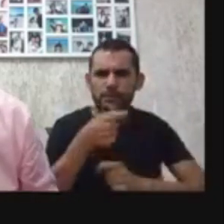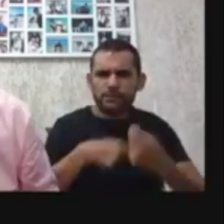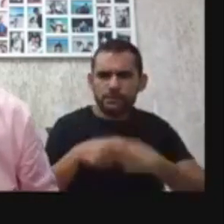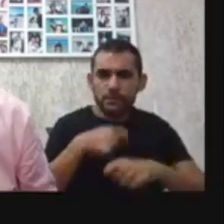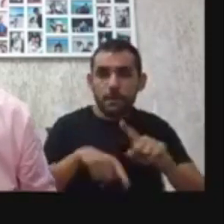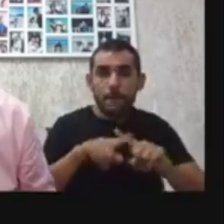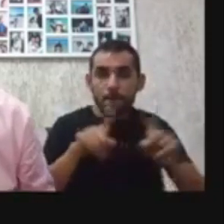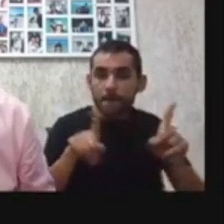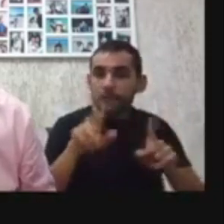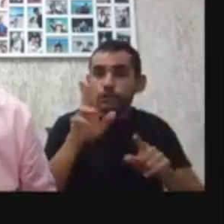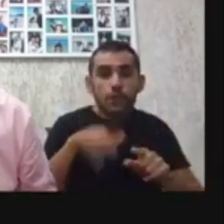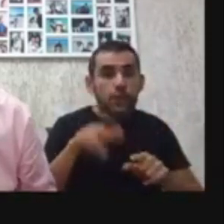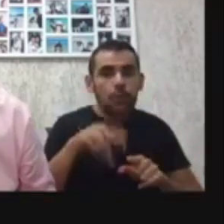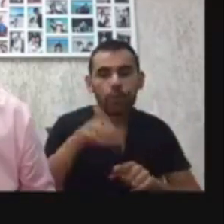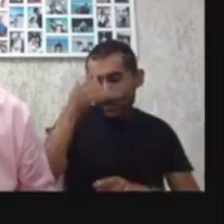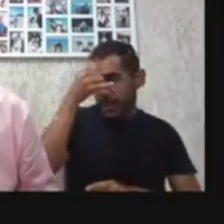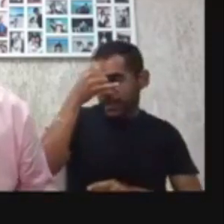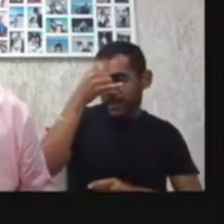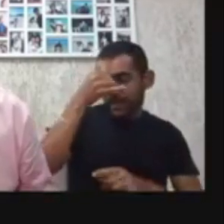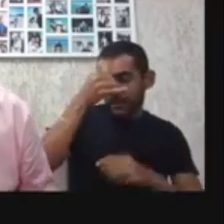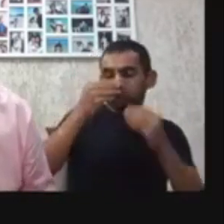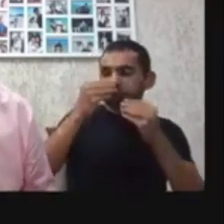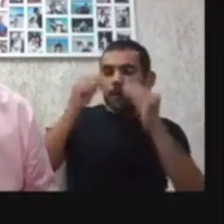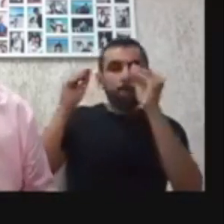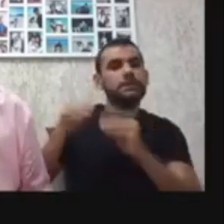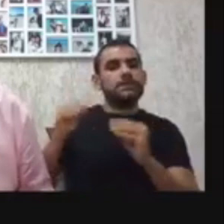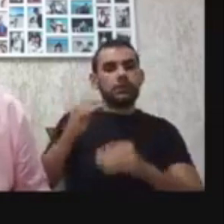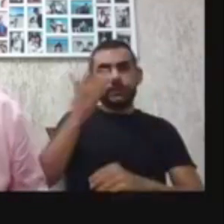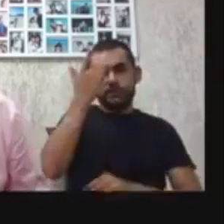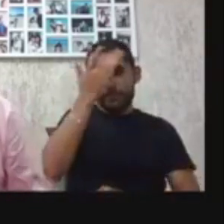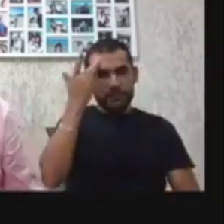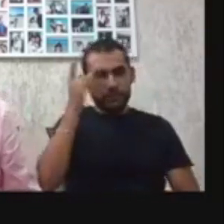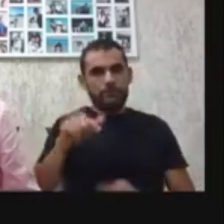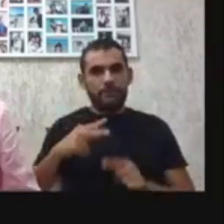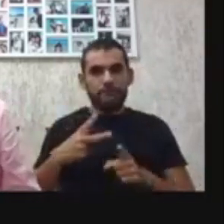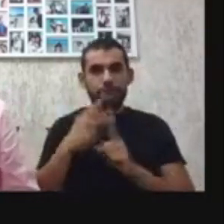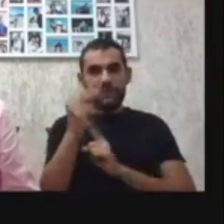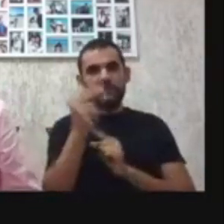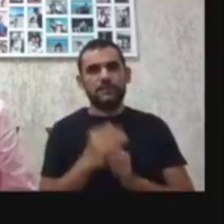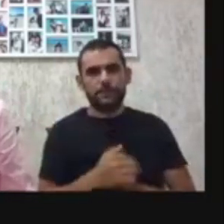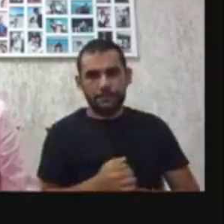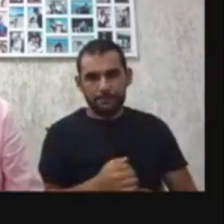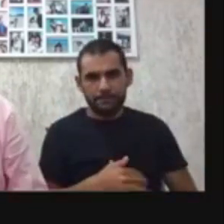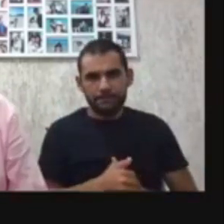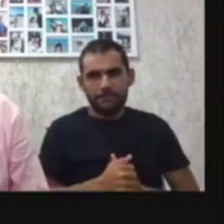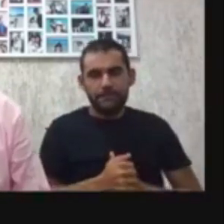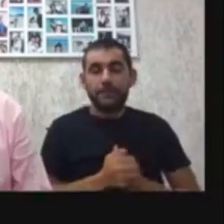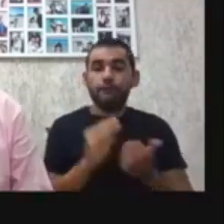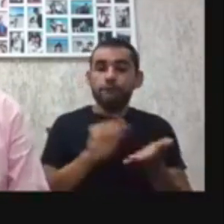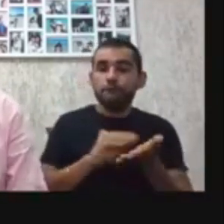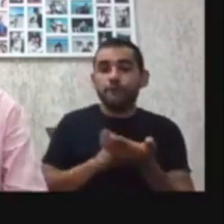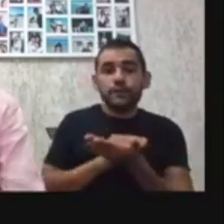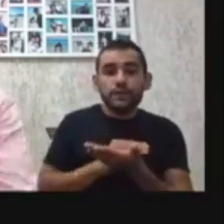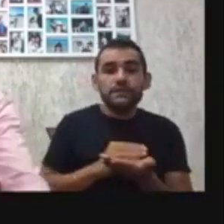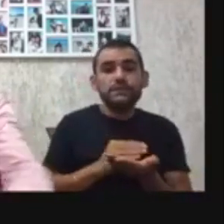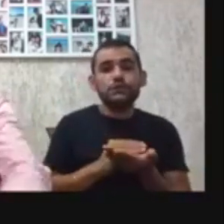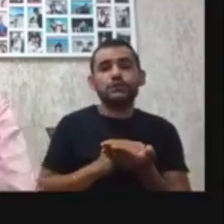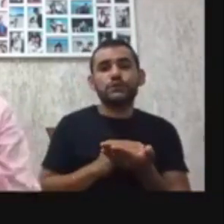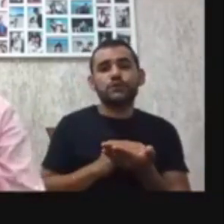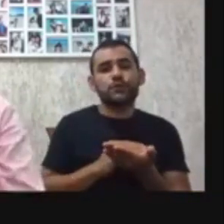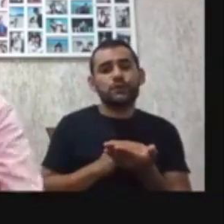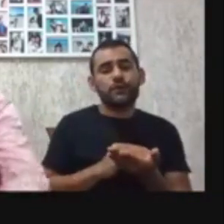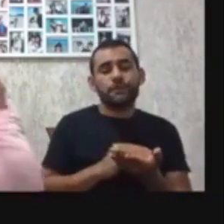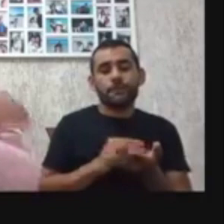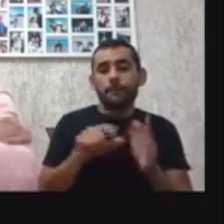mas não deixa aquele paciente sem o que ele precisa para vencer. Sabe? Falta isso, Adriano. É o que eu falei com você lá